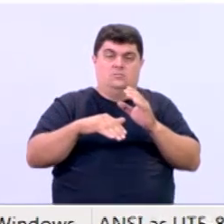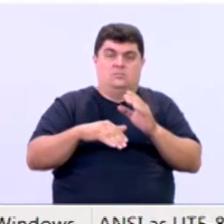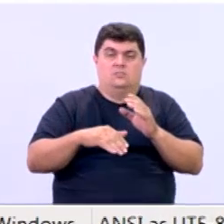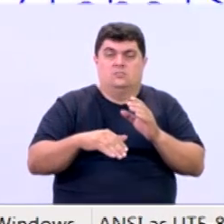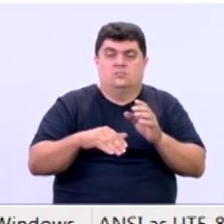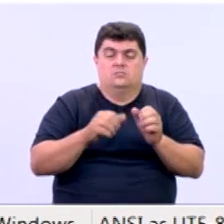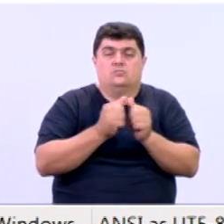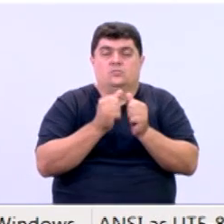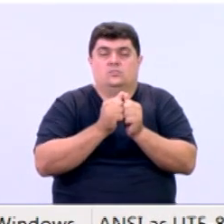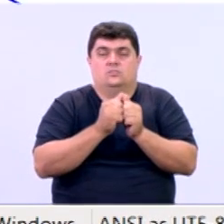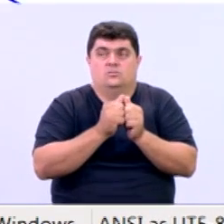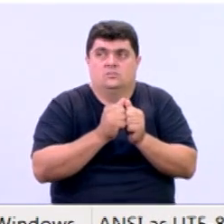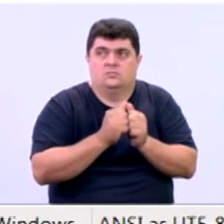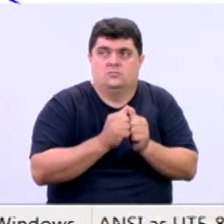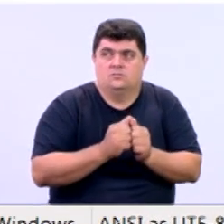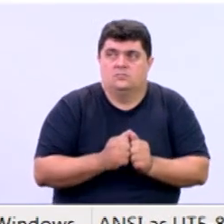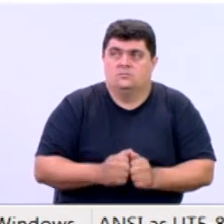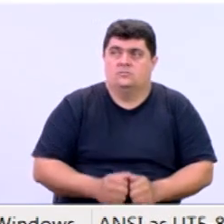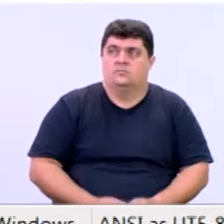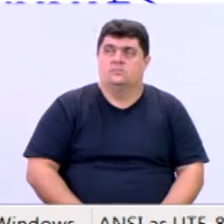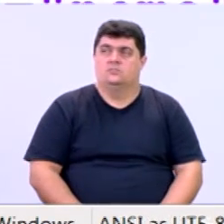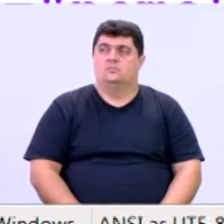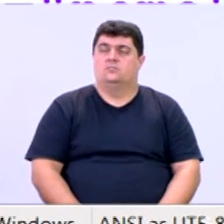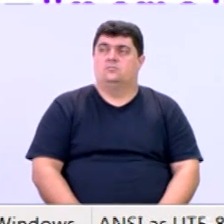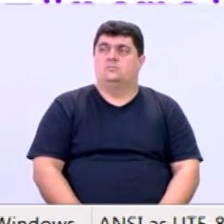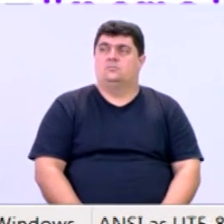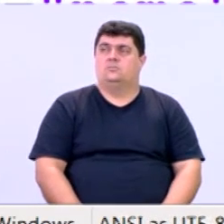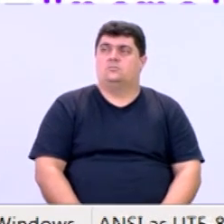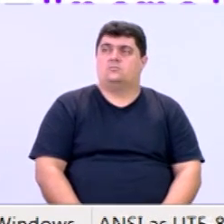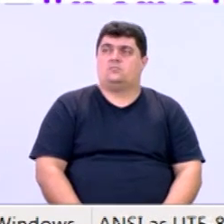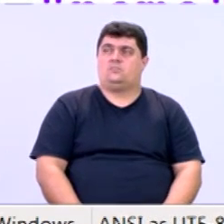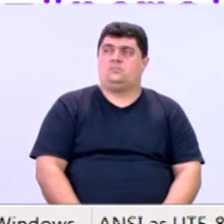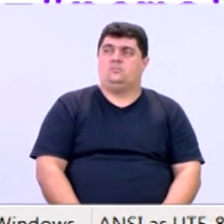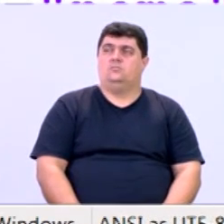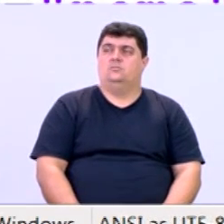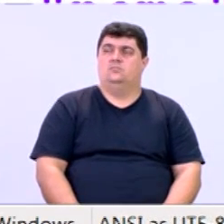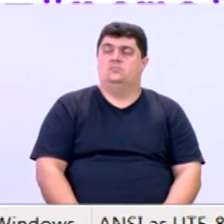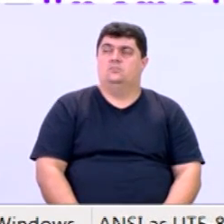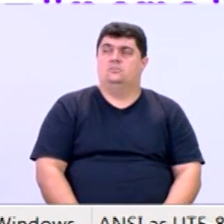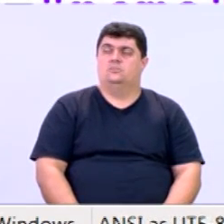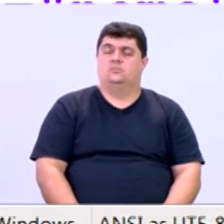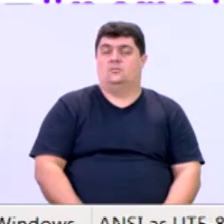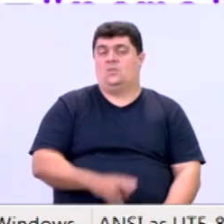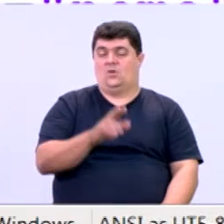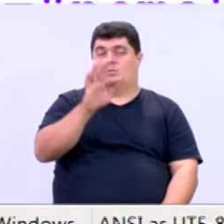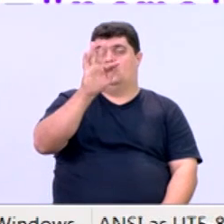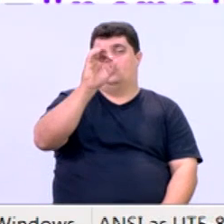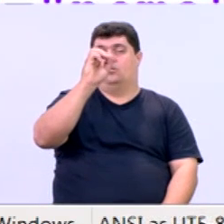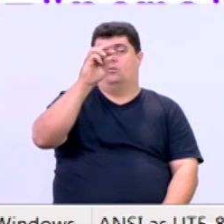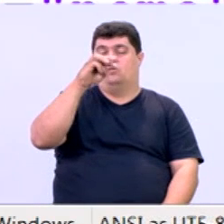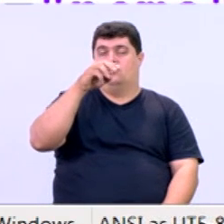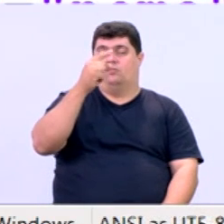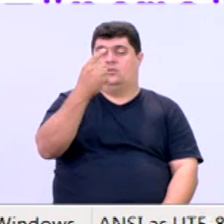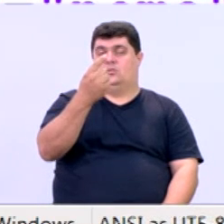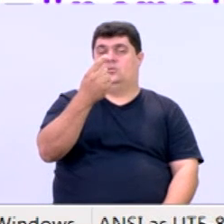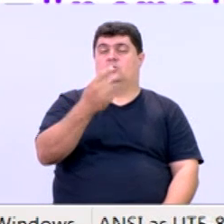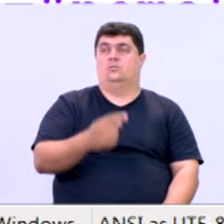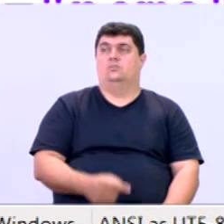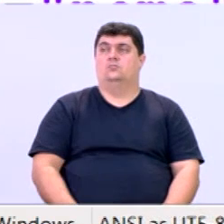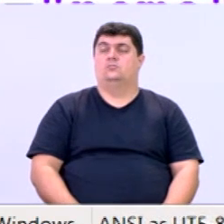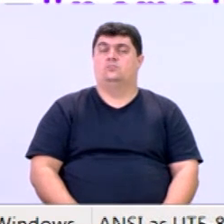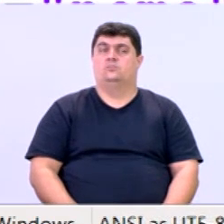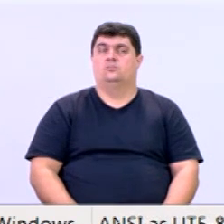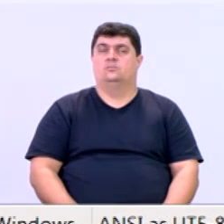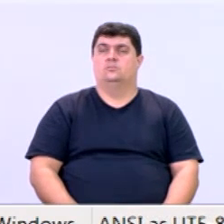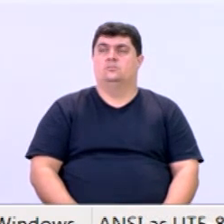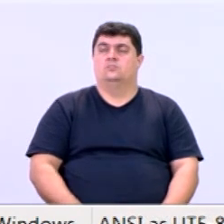como referência. Aqui, ó. Nós demos o nome para o formulário, Form1, tá? E aí, o que ele vai fazer